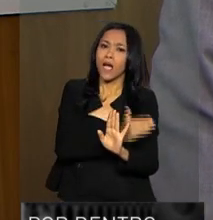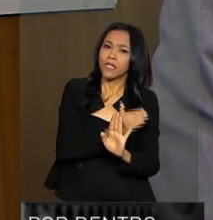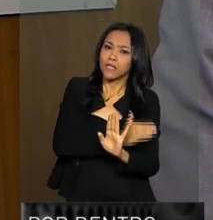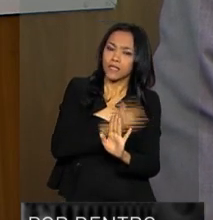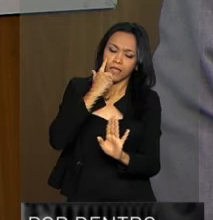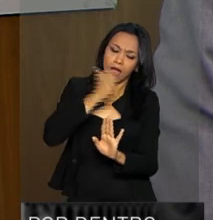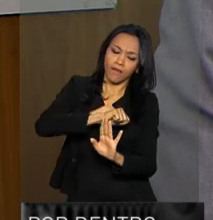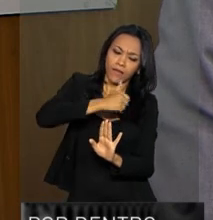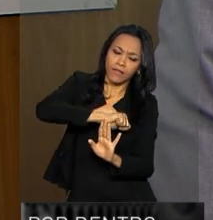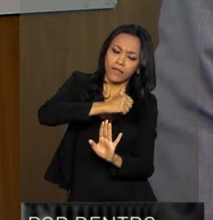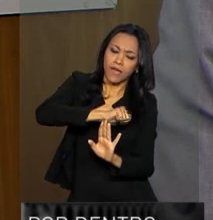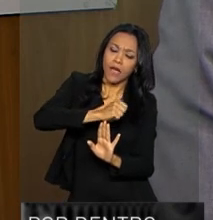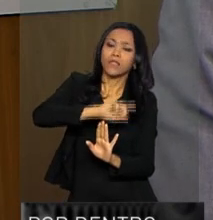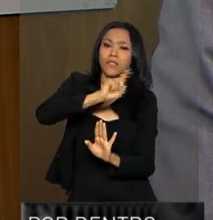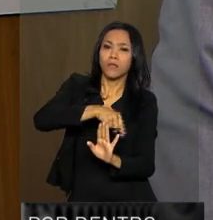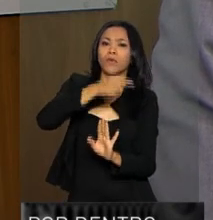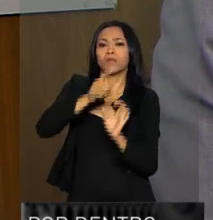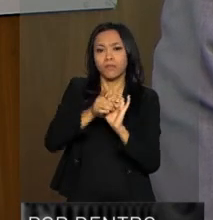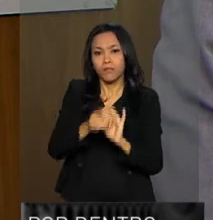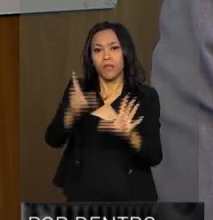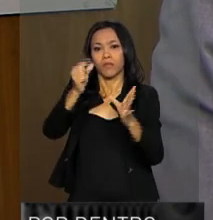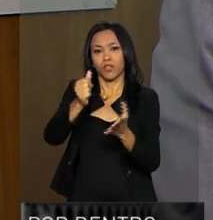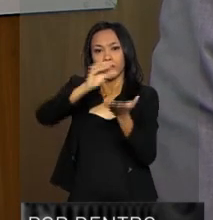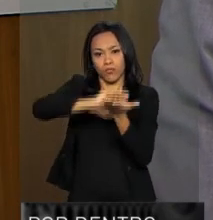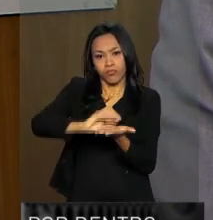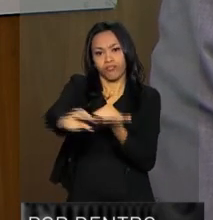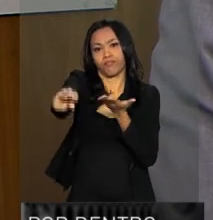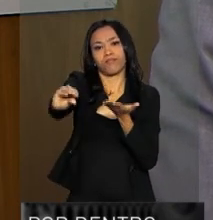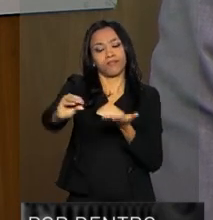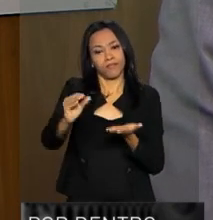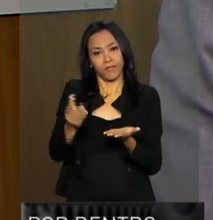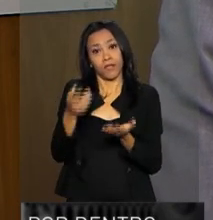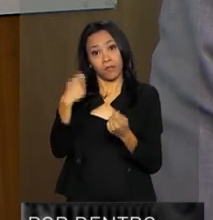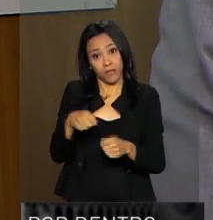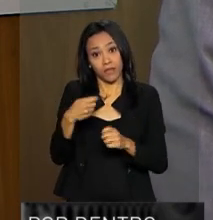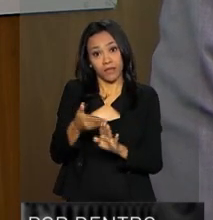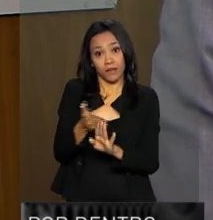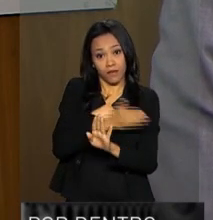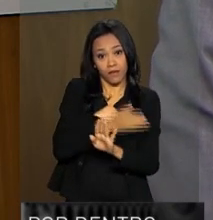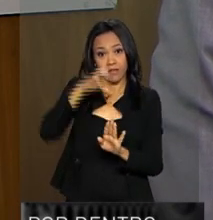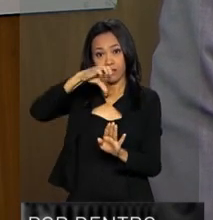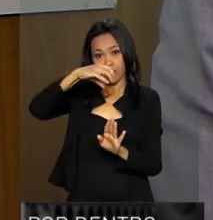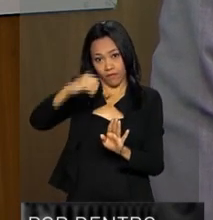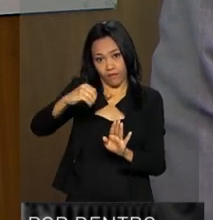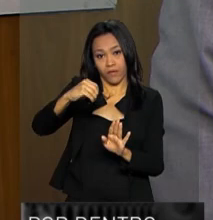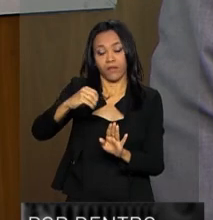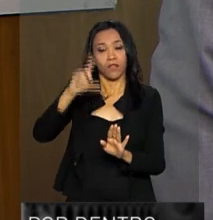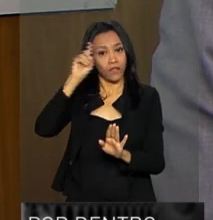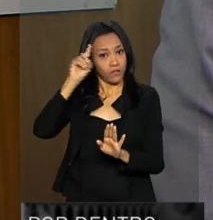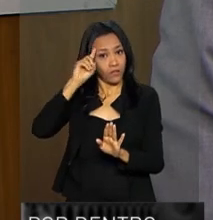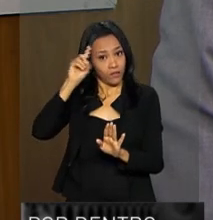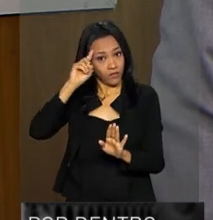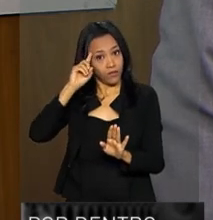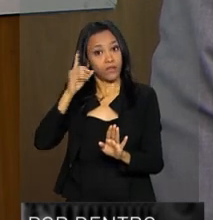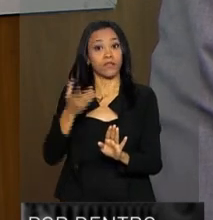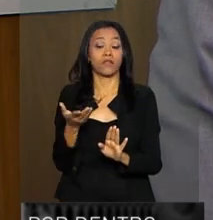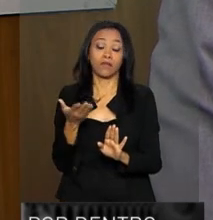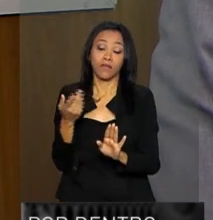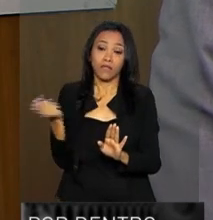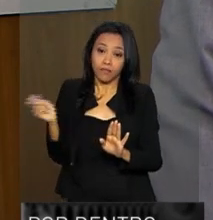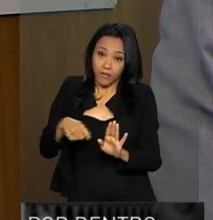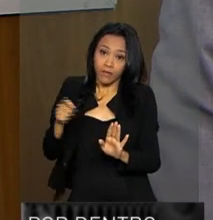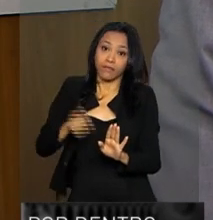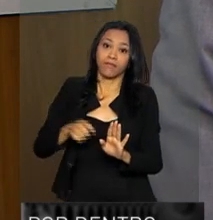tempo ea autorização de captação e também todo o trâmite necessário para a captação dos recursos que isso aconteça a tempo